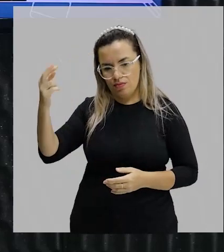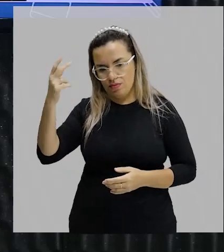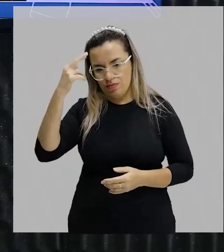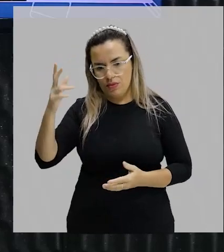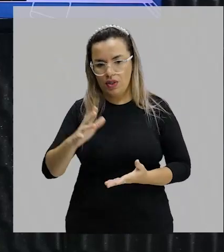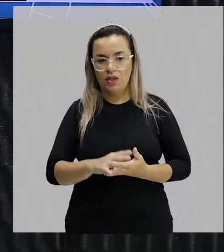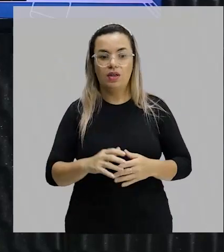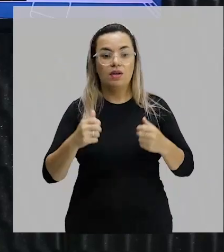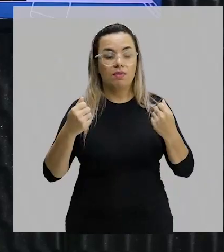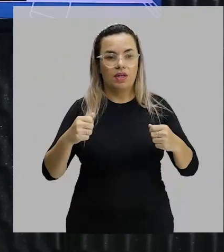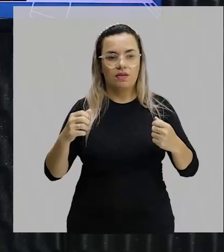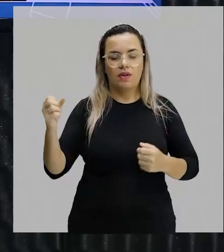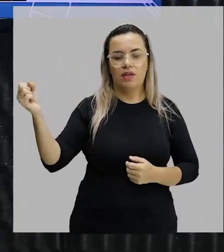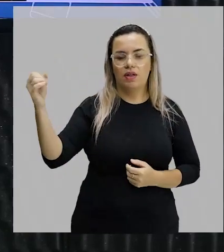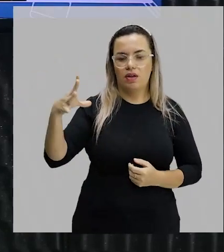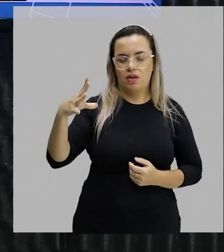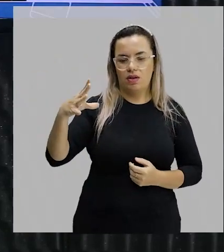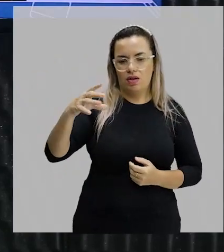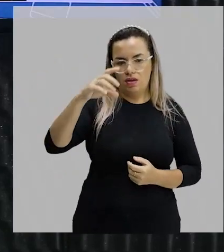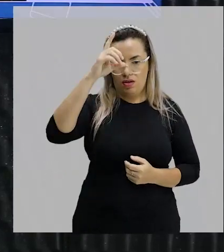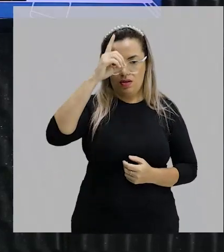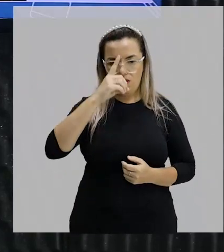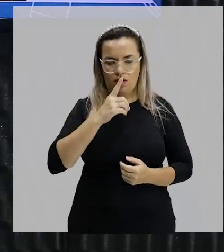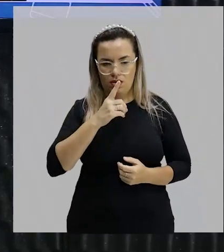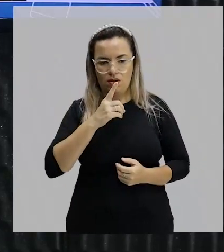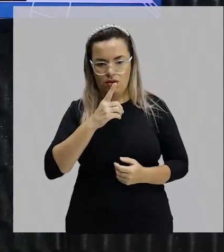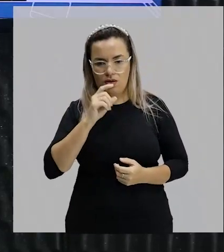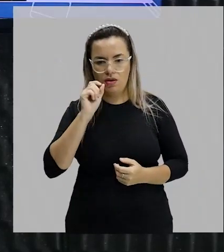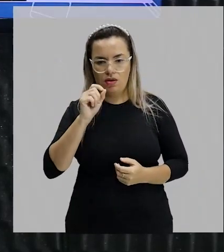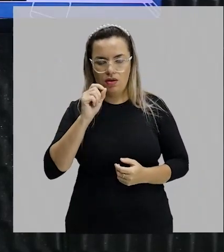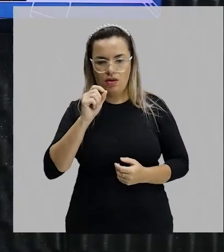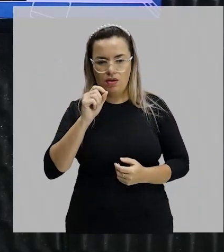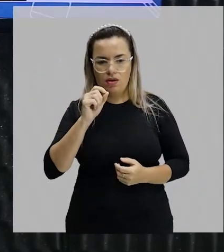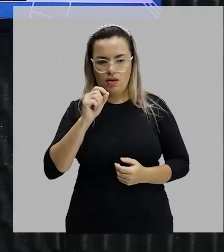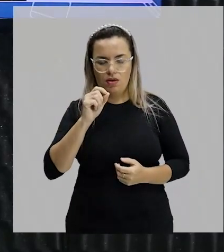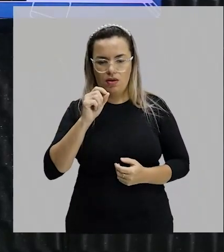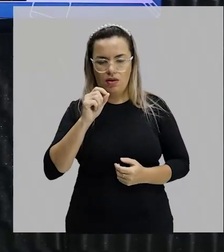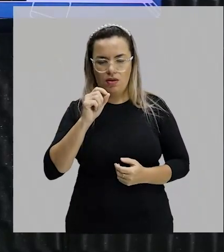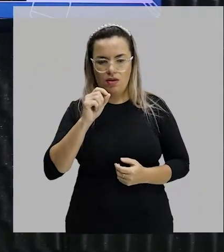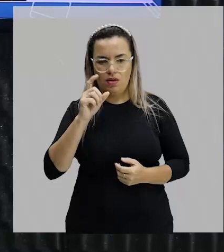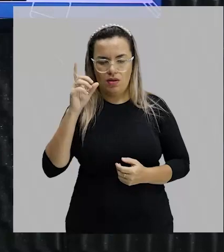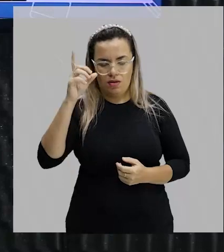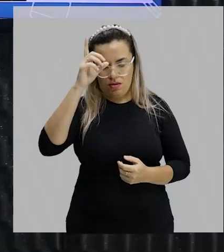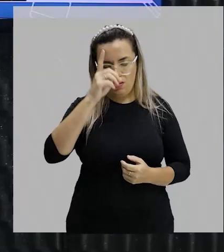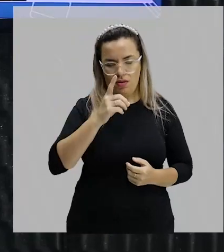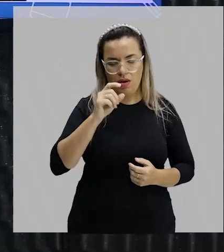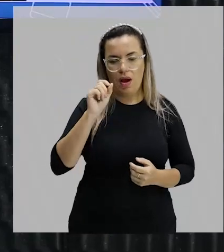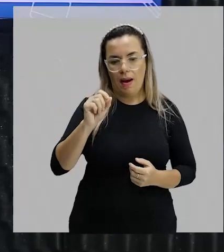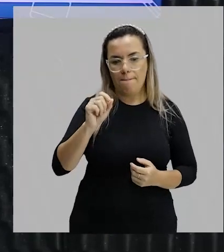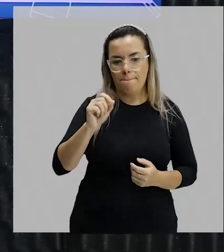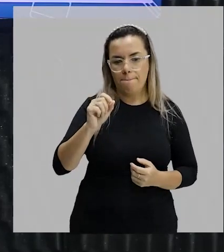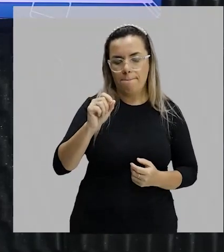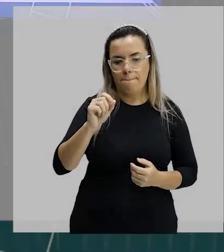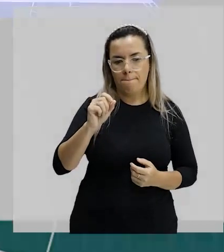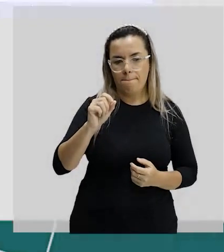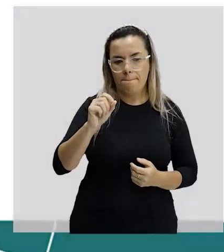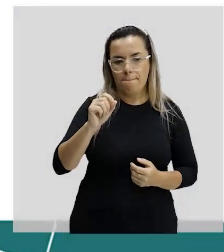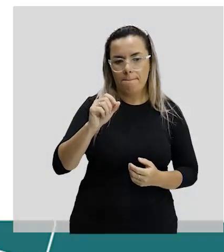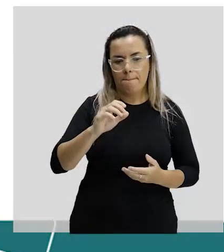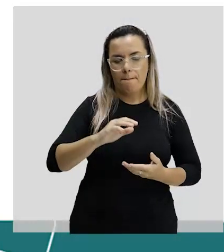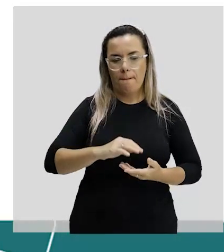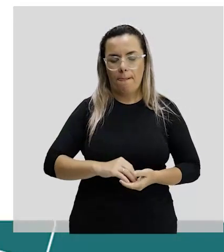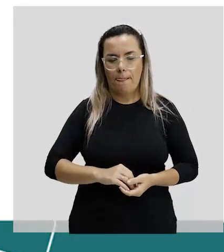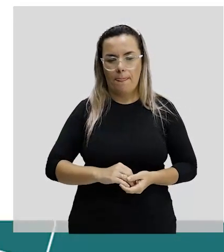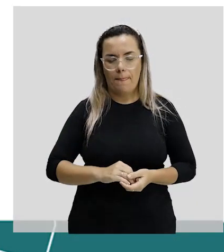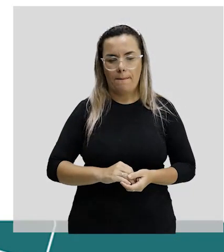luz amarela ou da luz branca para aumentar esse potencial do efeito cênico da expressão corporal, né?